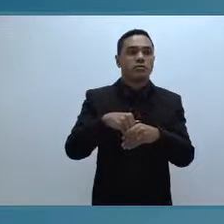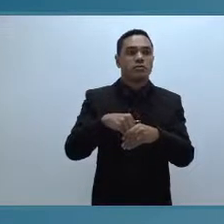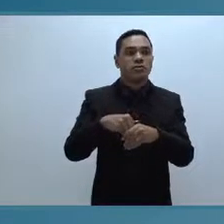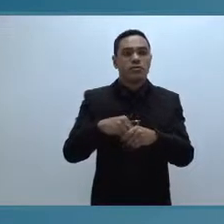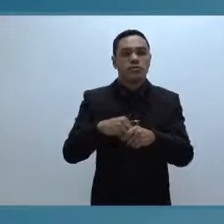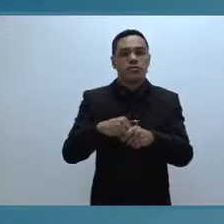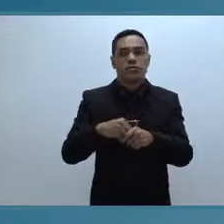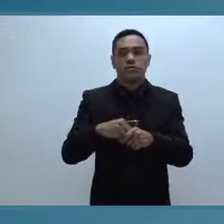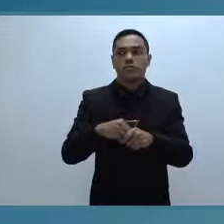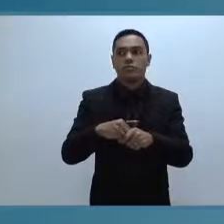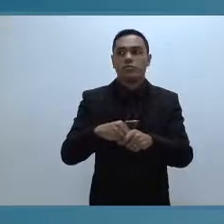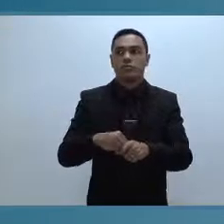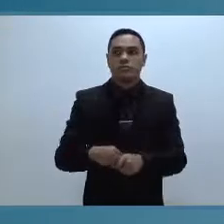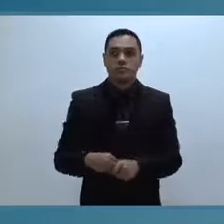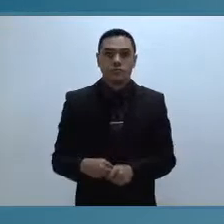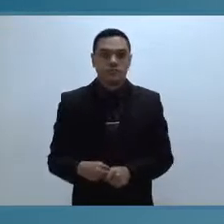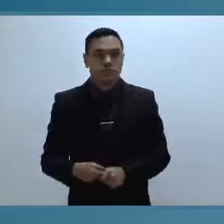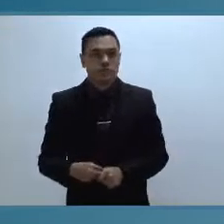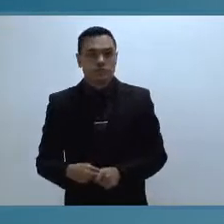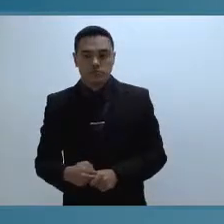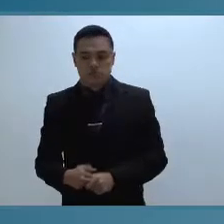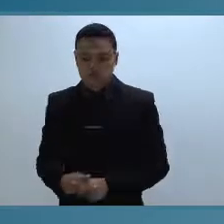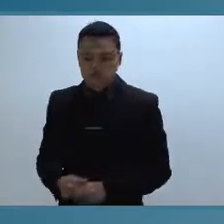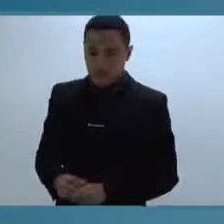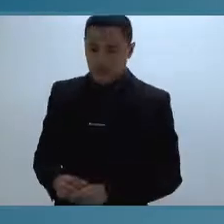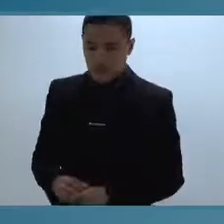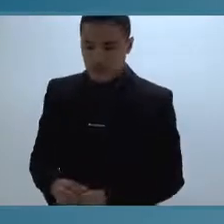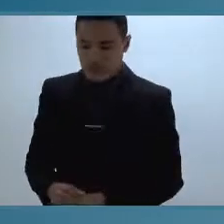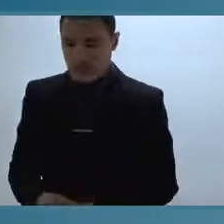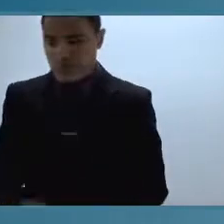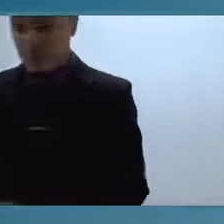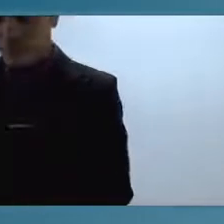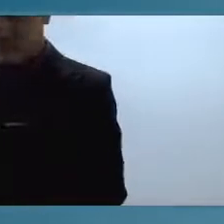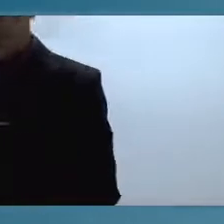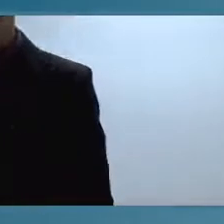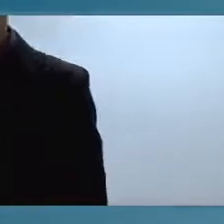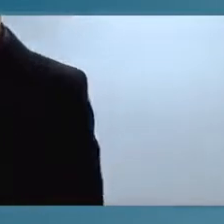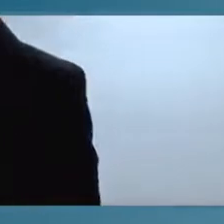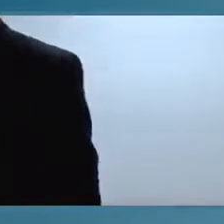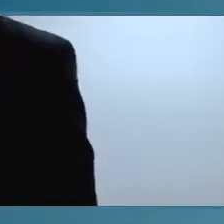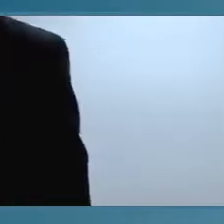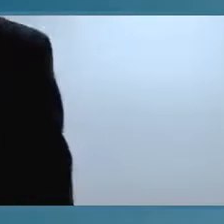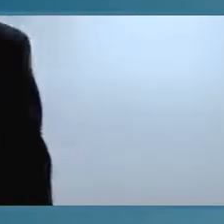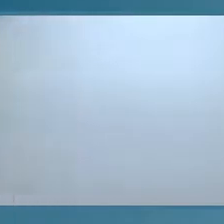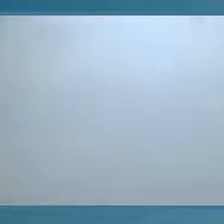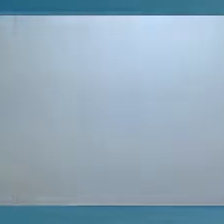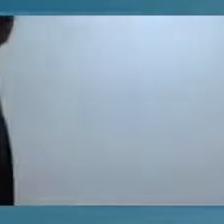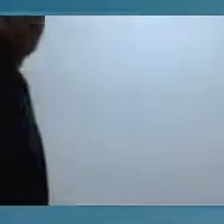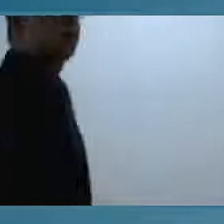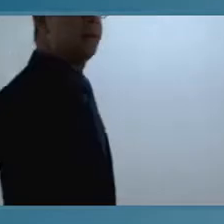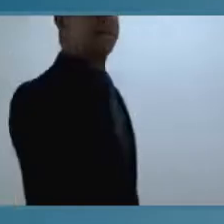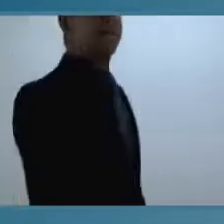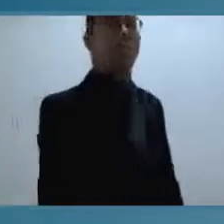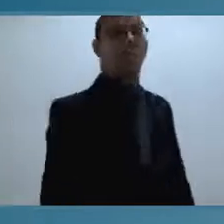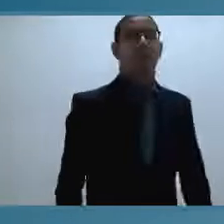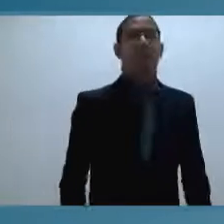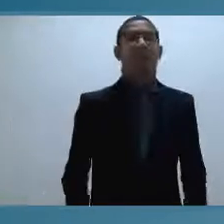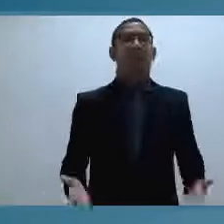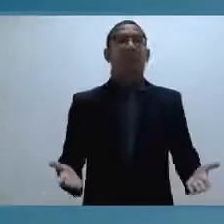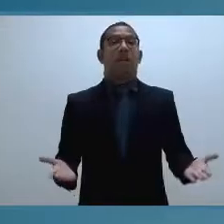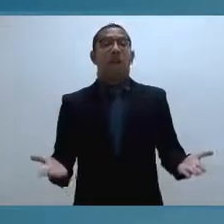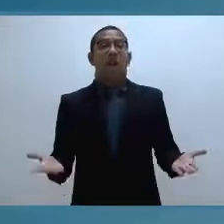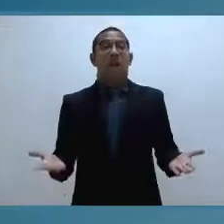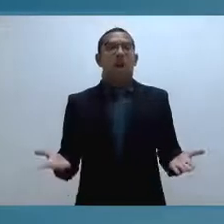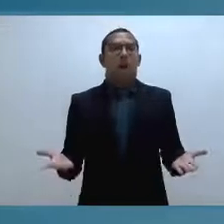bater com ele. Contra o que eu disse, não tenho elementos agora. Até porque a própria corregedora disse que a